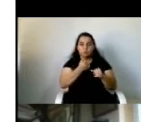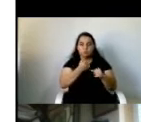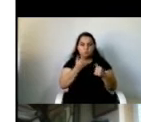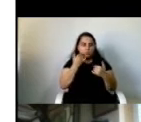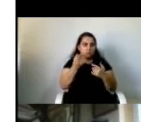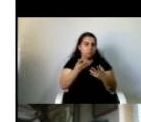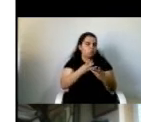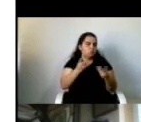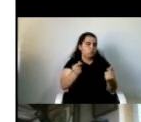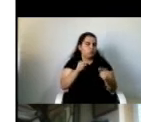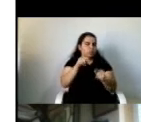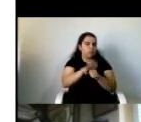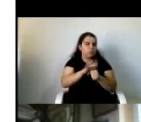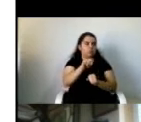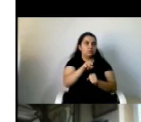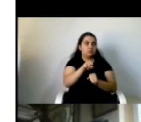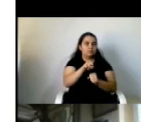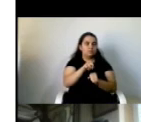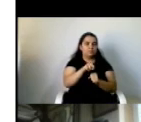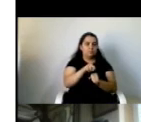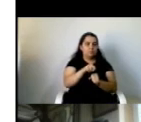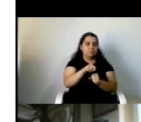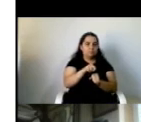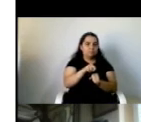relativamente a esta situação. E apenas